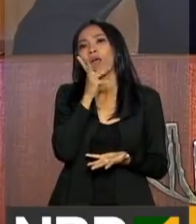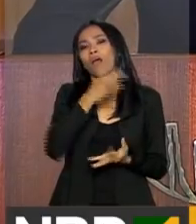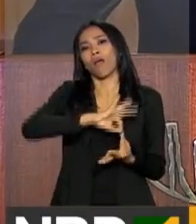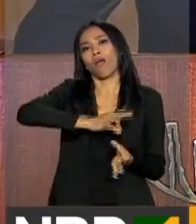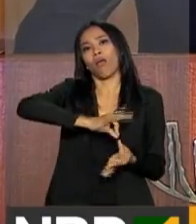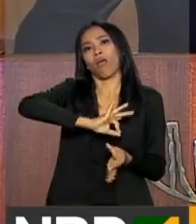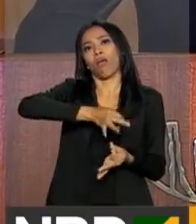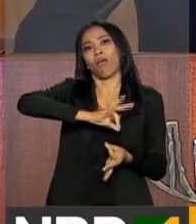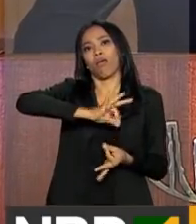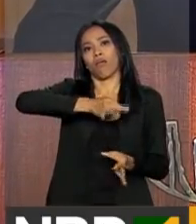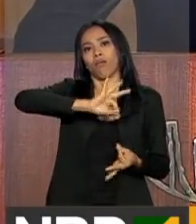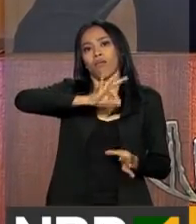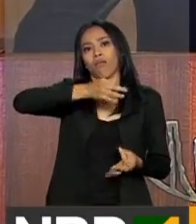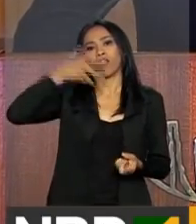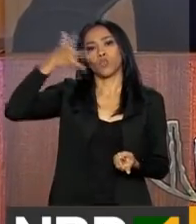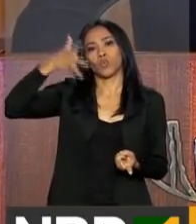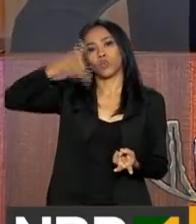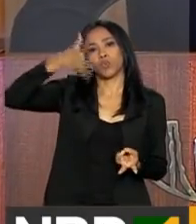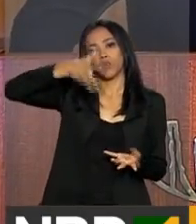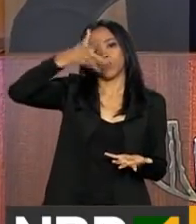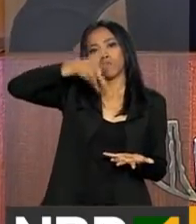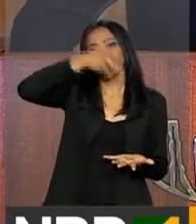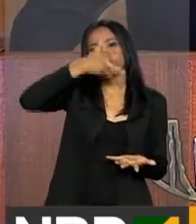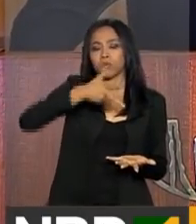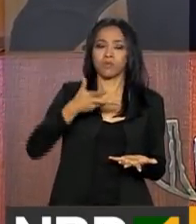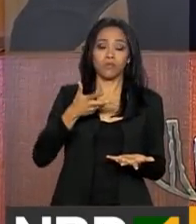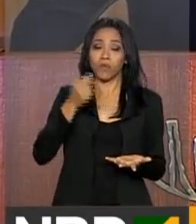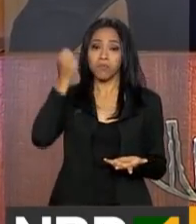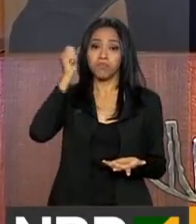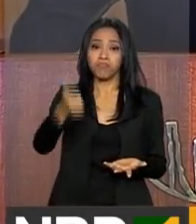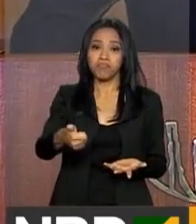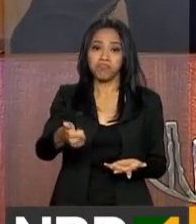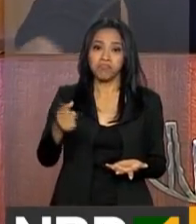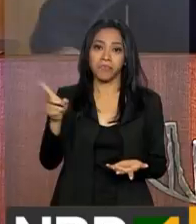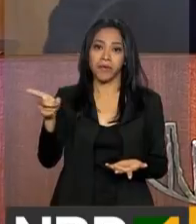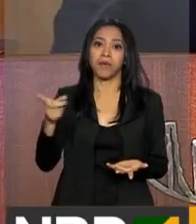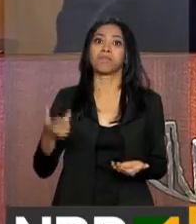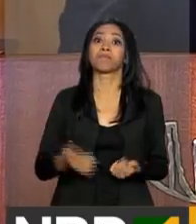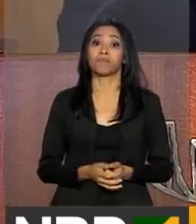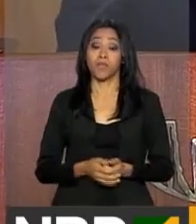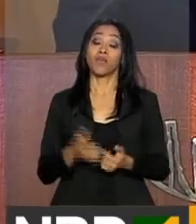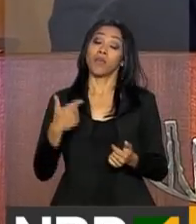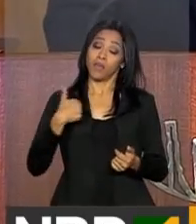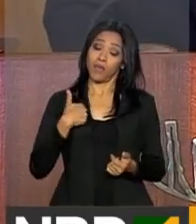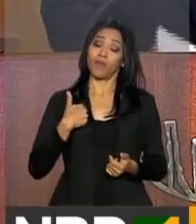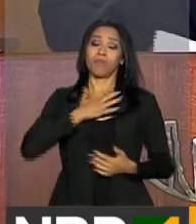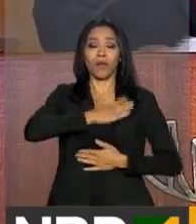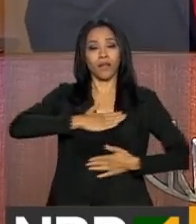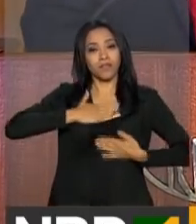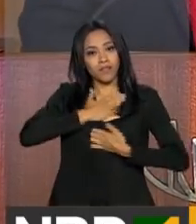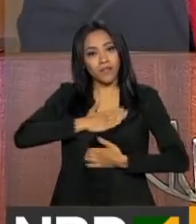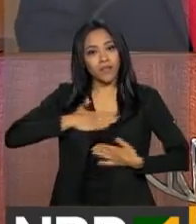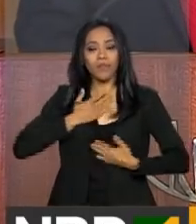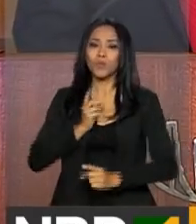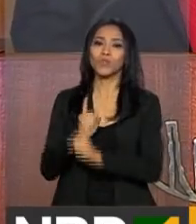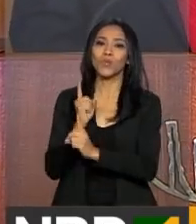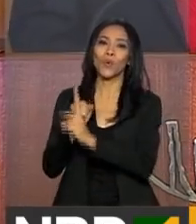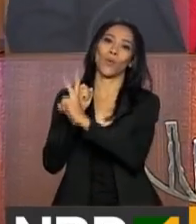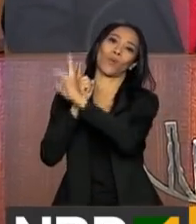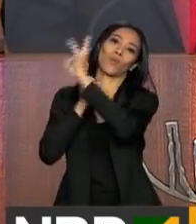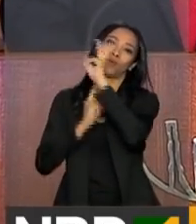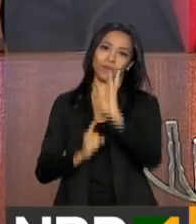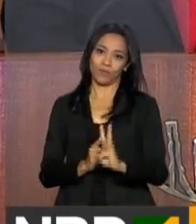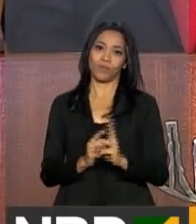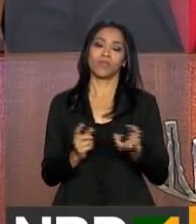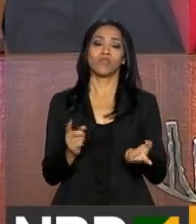intermináveis com muitos discursos, né? Então eu quero dizer que é um prazer essa frequência dos nossos encontros, que